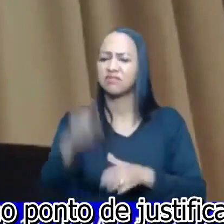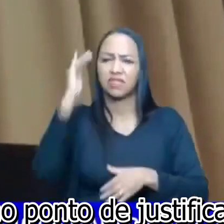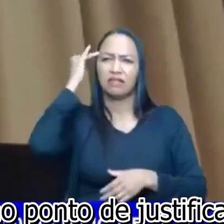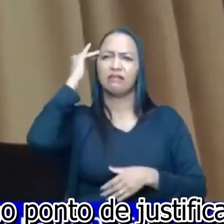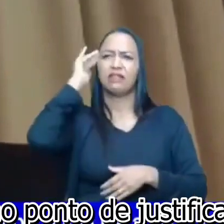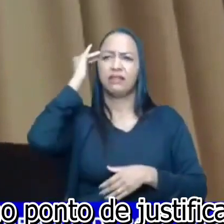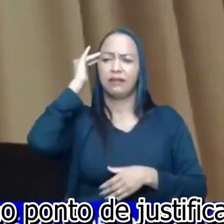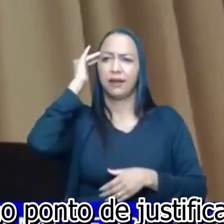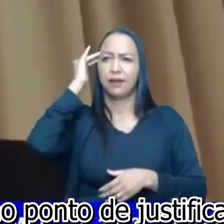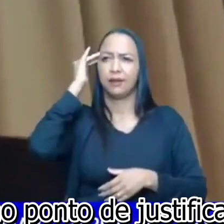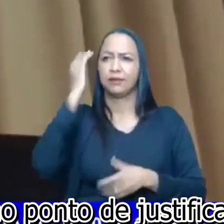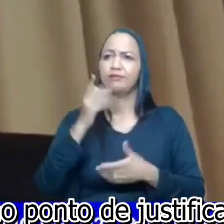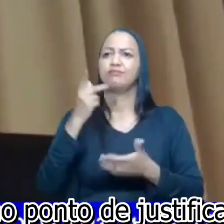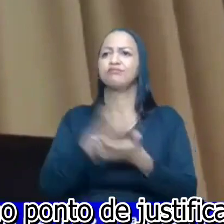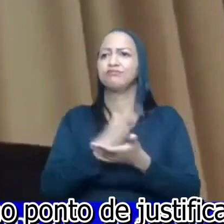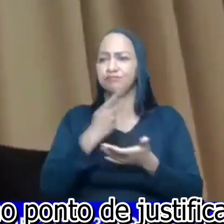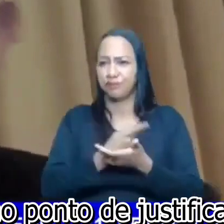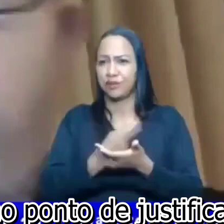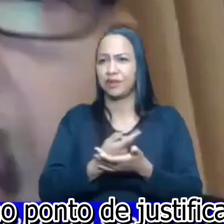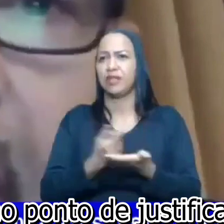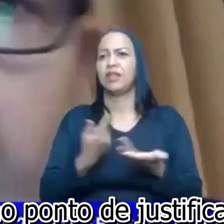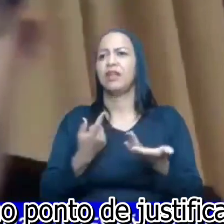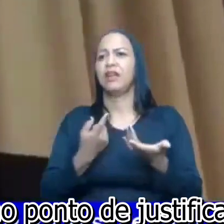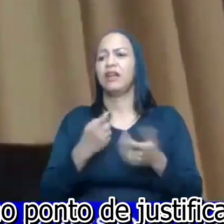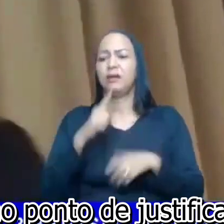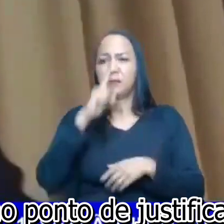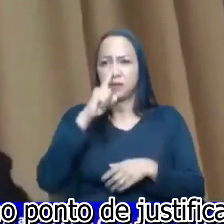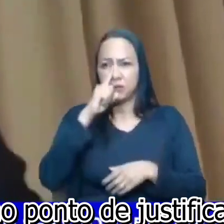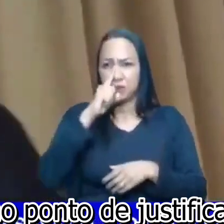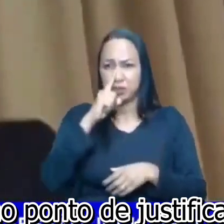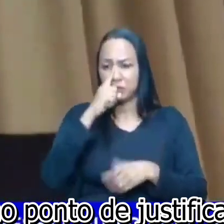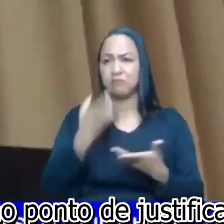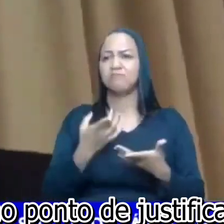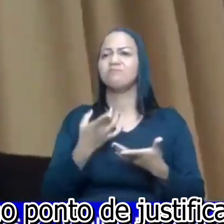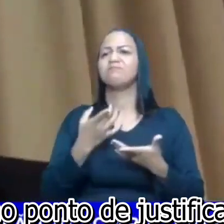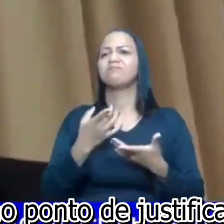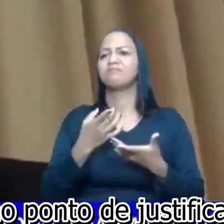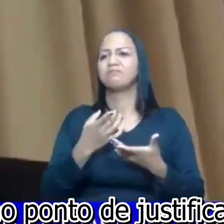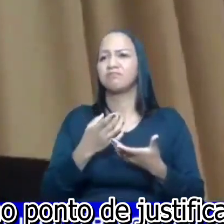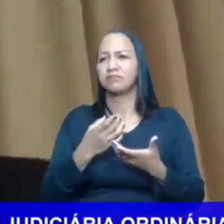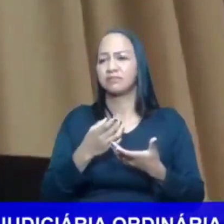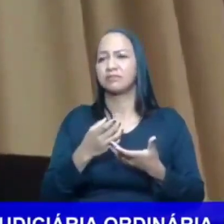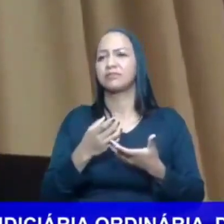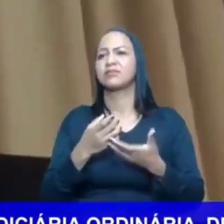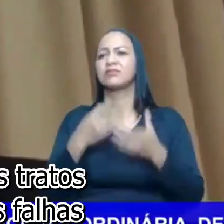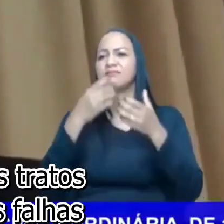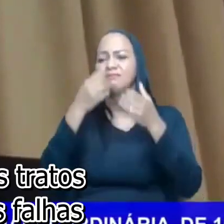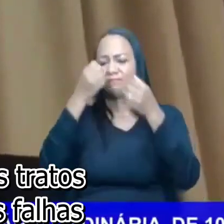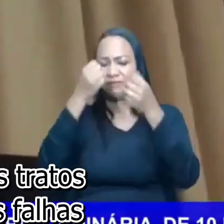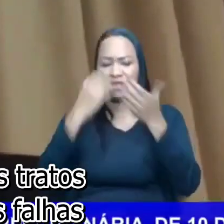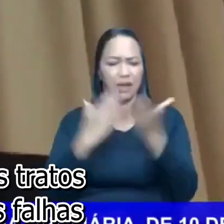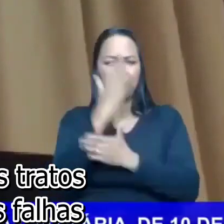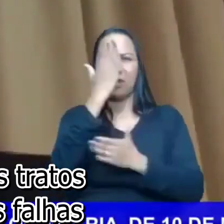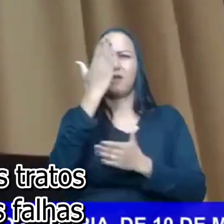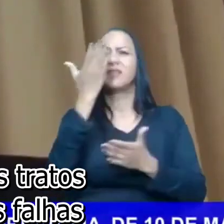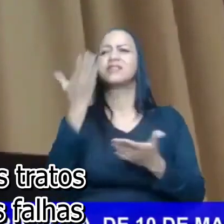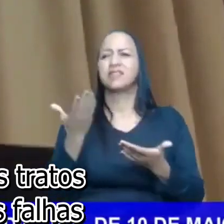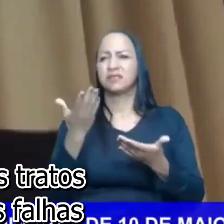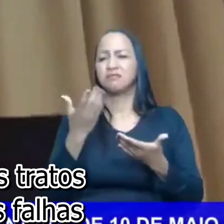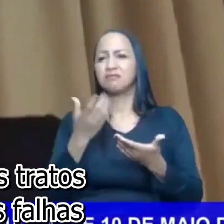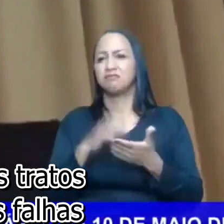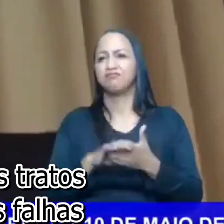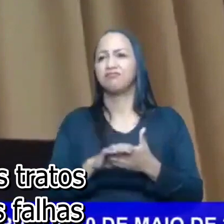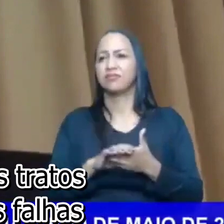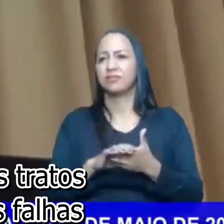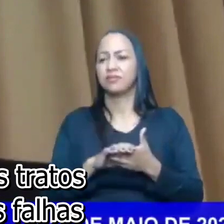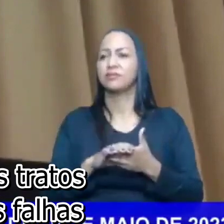não eram falhas graves ao ponto de justificar a desaprovação. As falhas